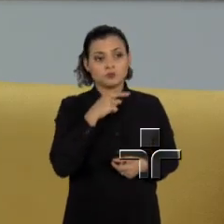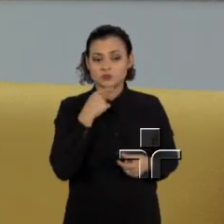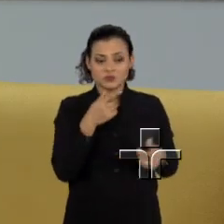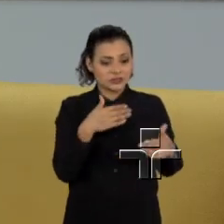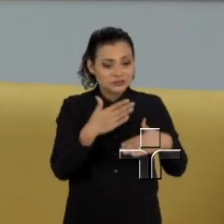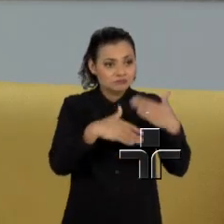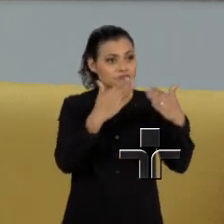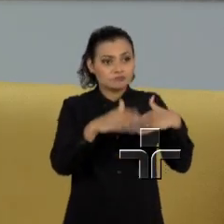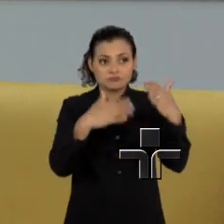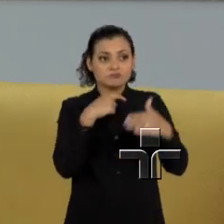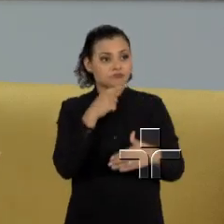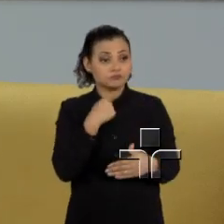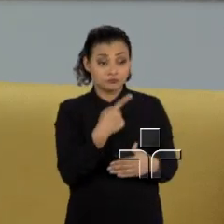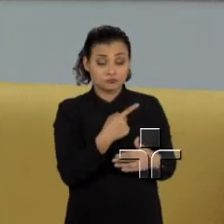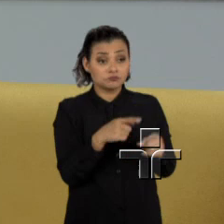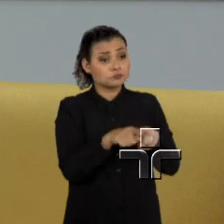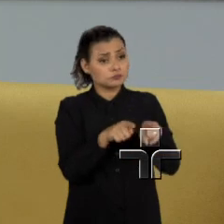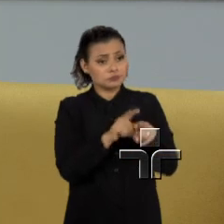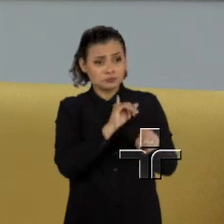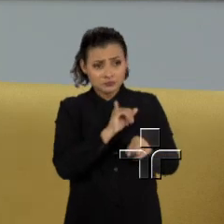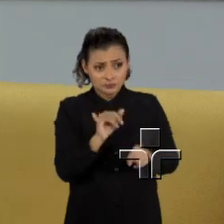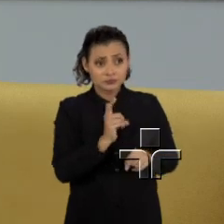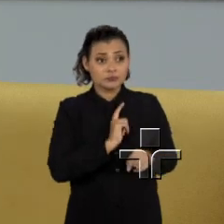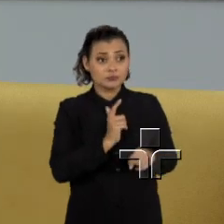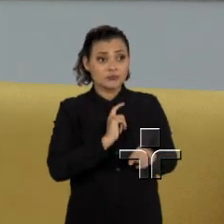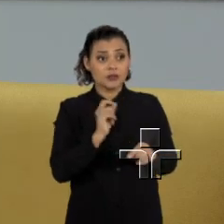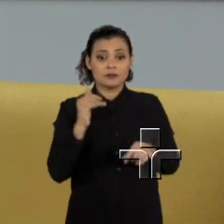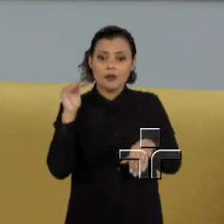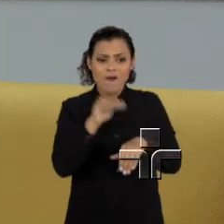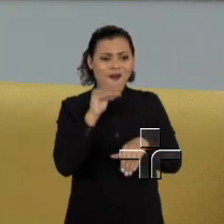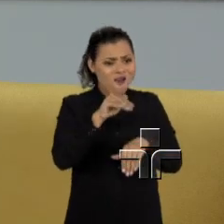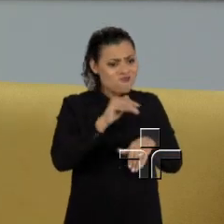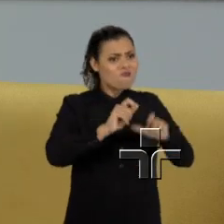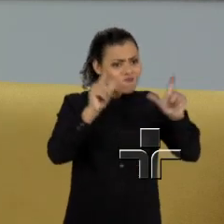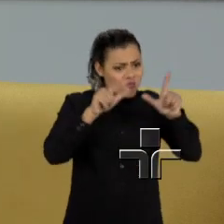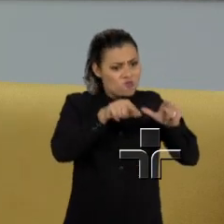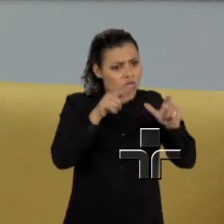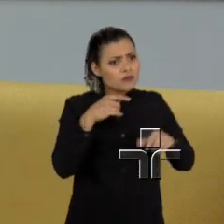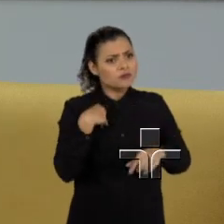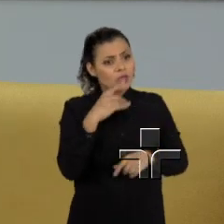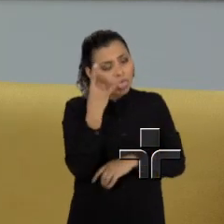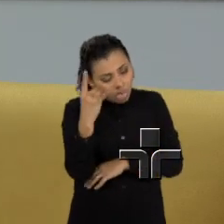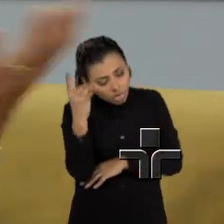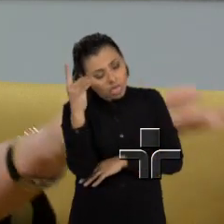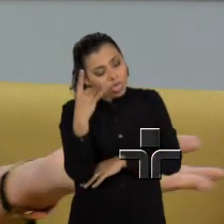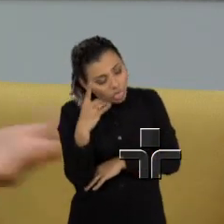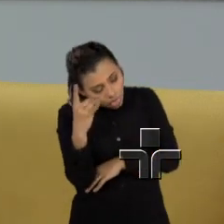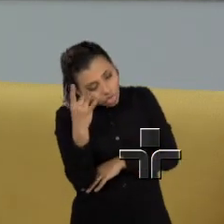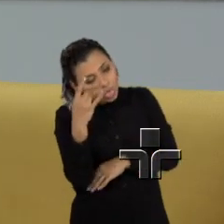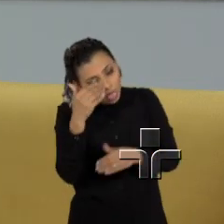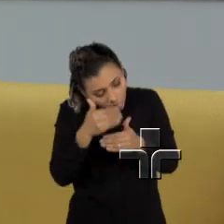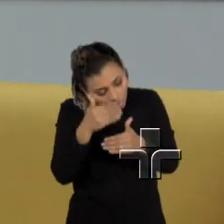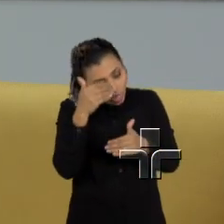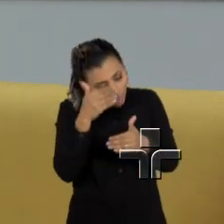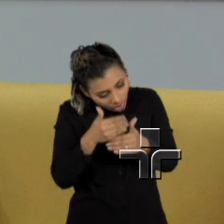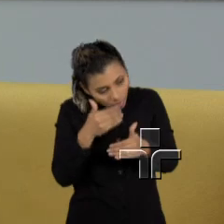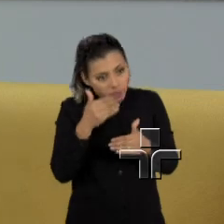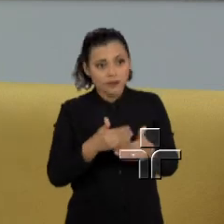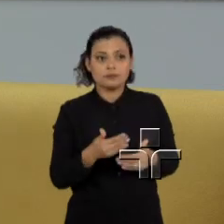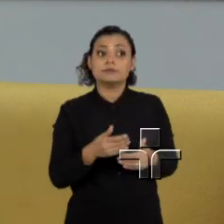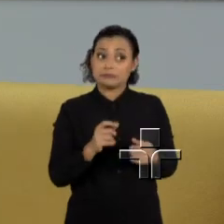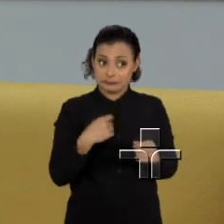produzir mais. Ou ainda se ele está sendo chamado a atenção pelo chefe que ele está dormindo em uma reunião importante, se ele está aqui no